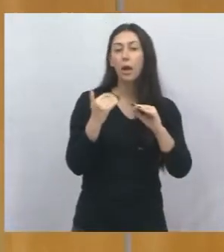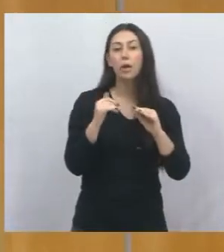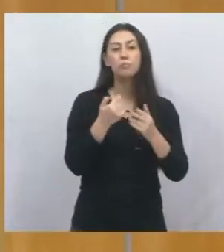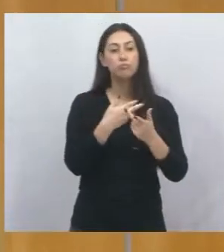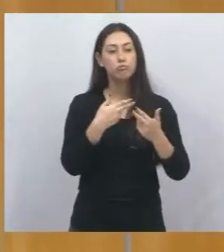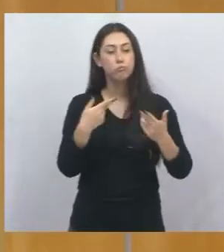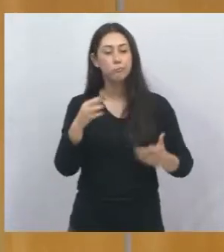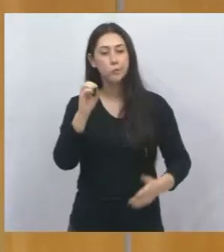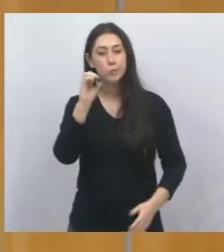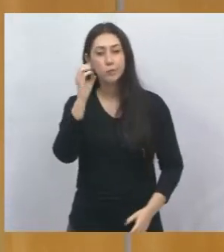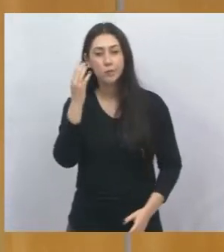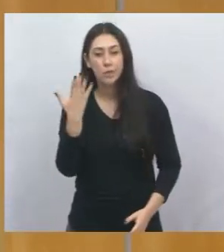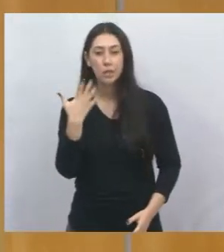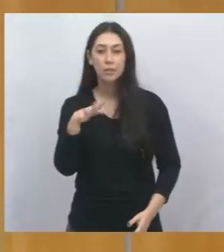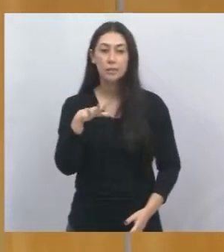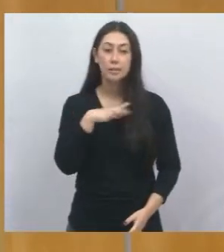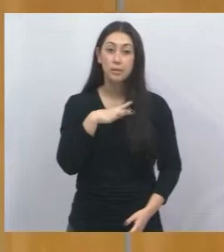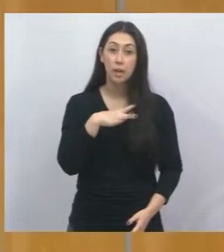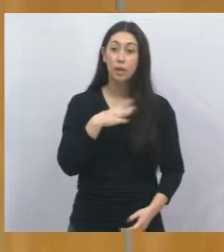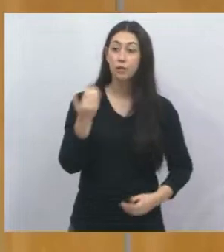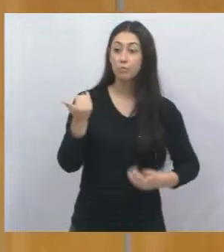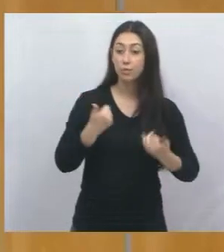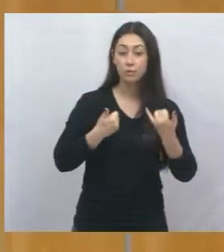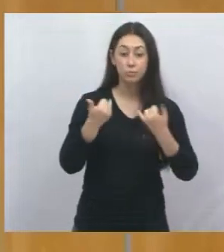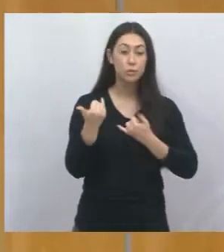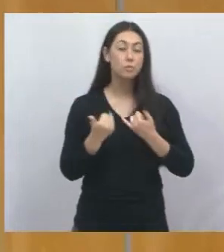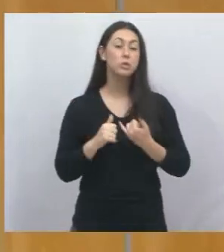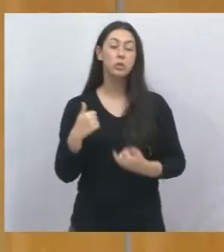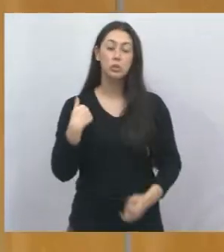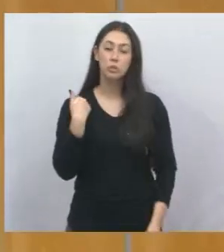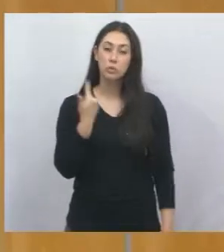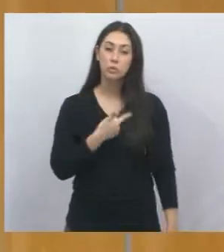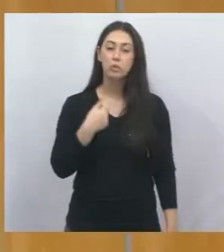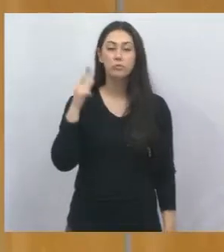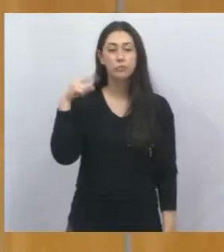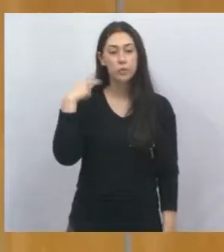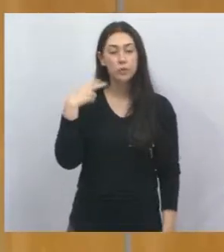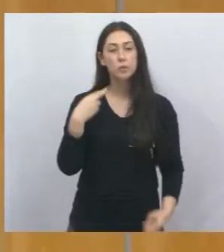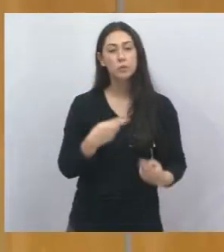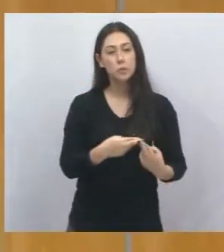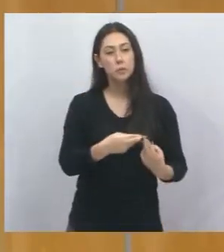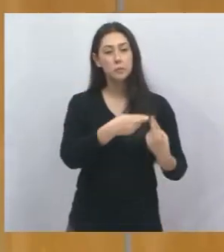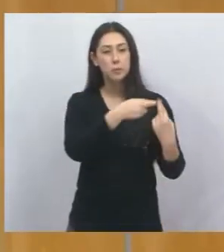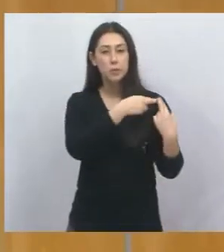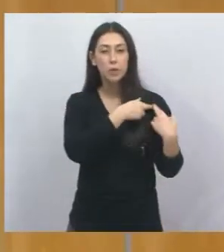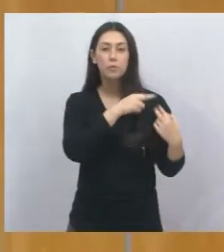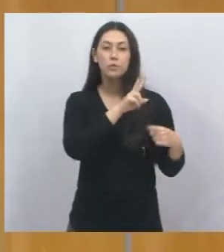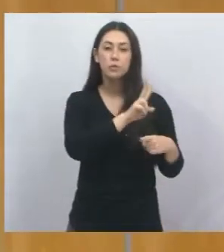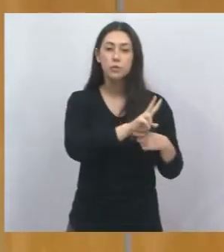da cidade para nós, vereadores, que temos a responsabilidade